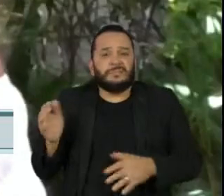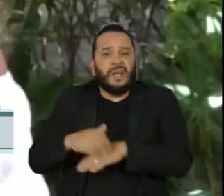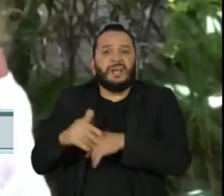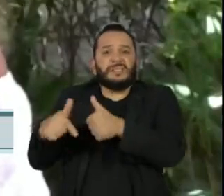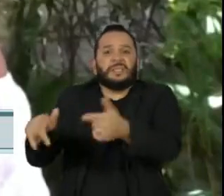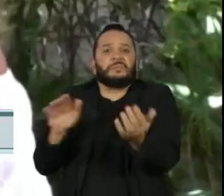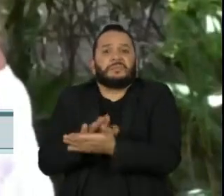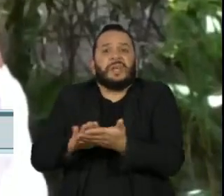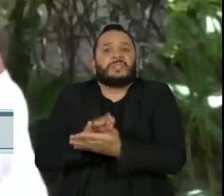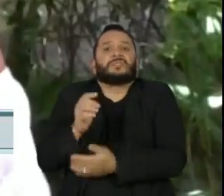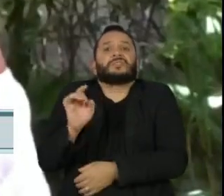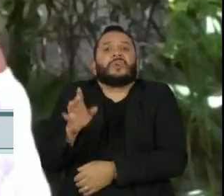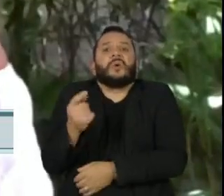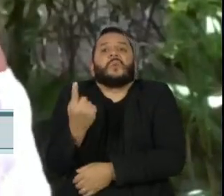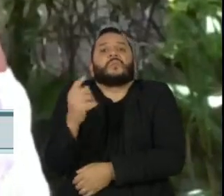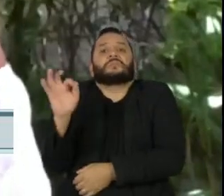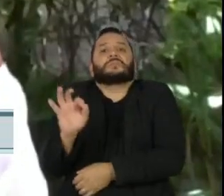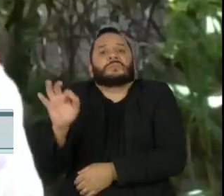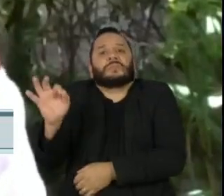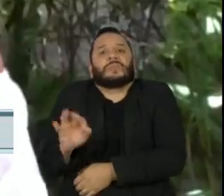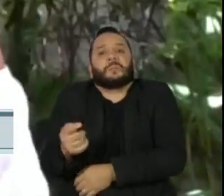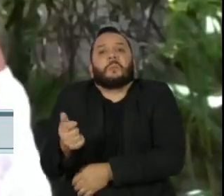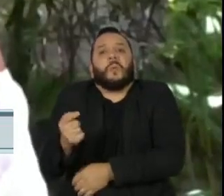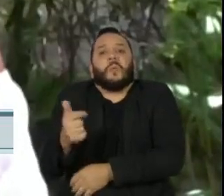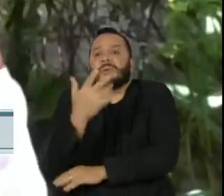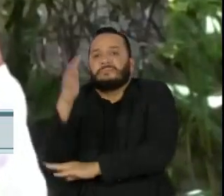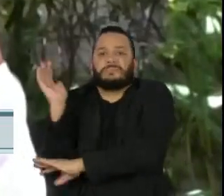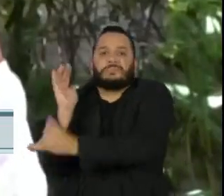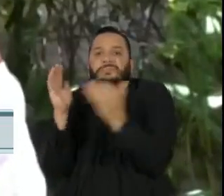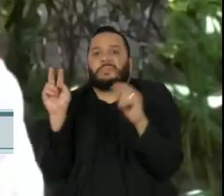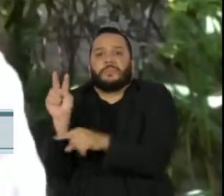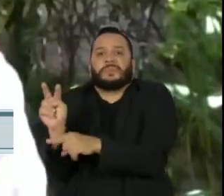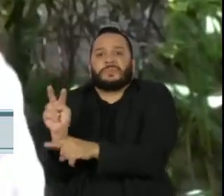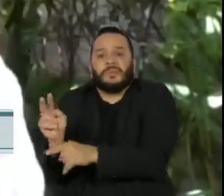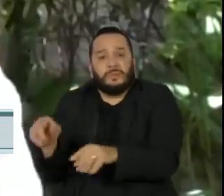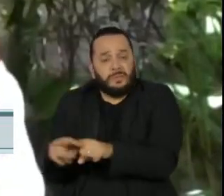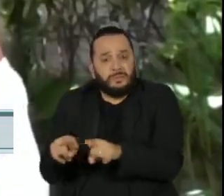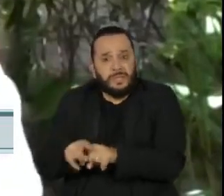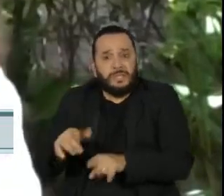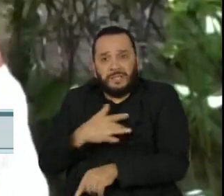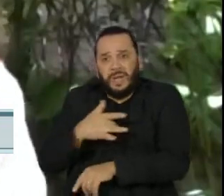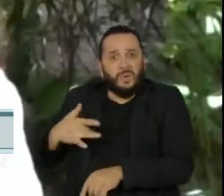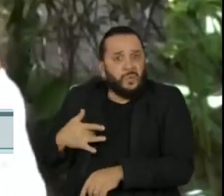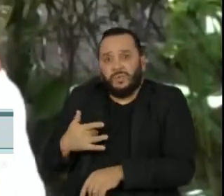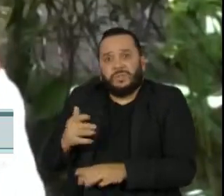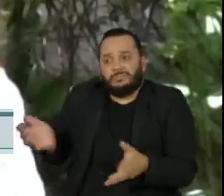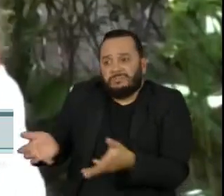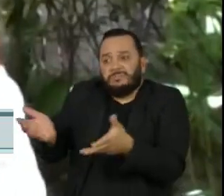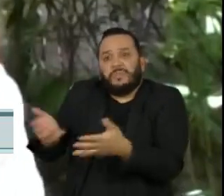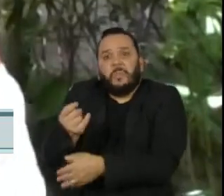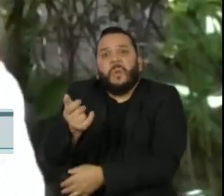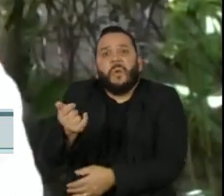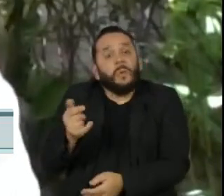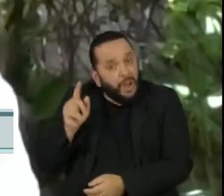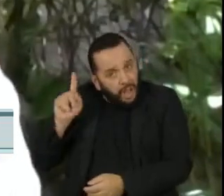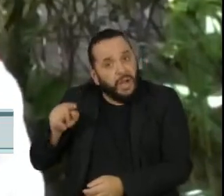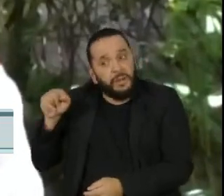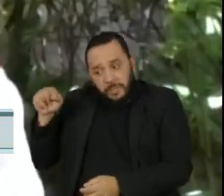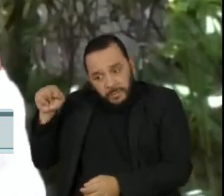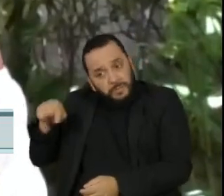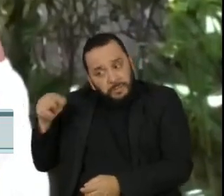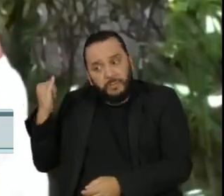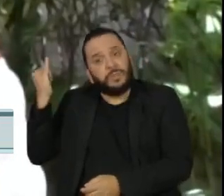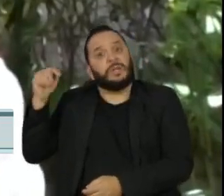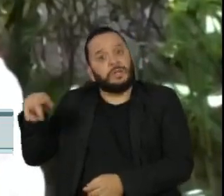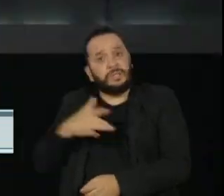das iniciativas sendo para meio ambiente, muito pouco também sendo para a saúde. Então, áreas que são importantes para a juventude sendo muito pouco